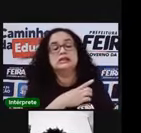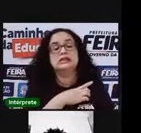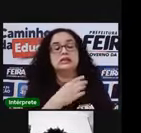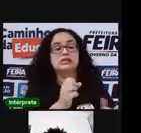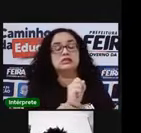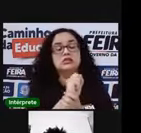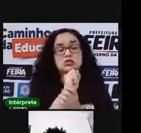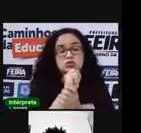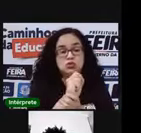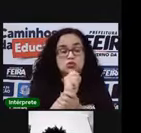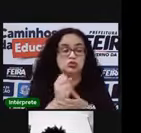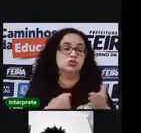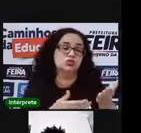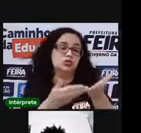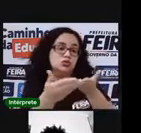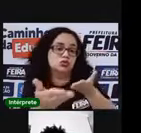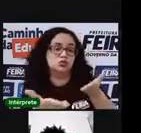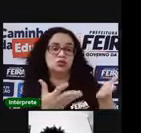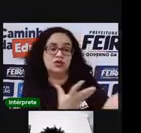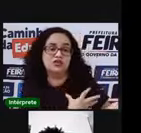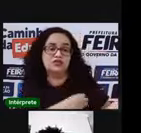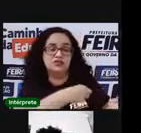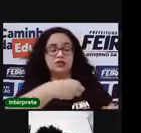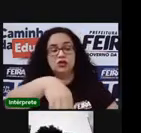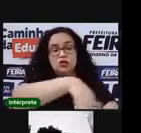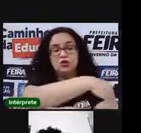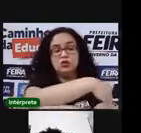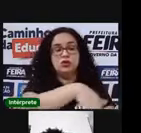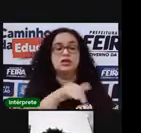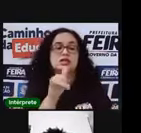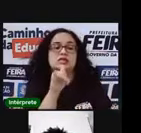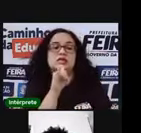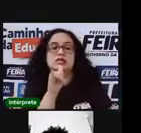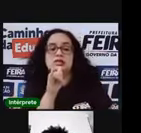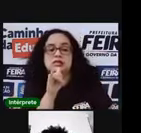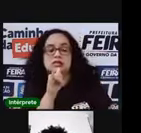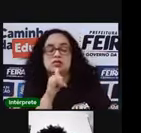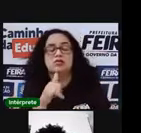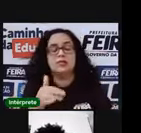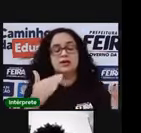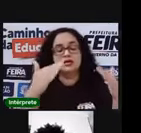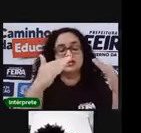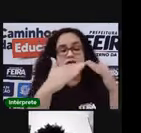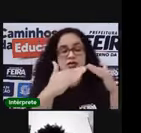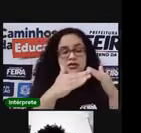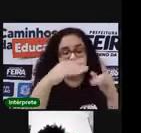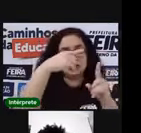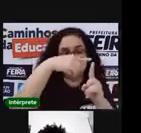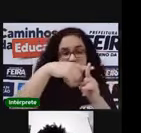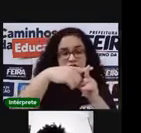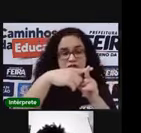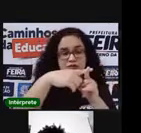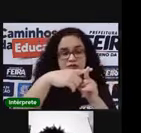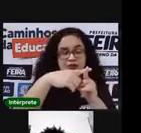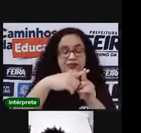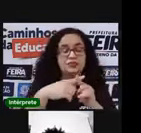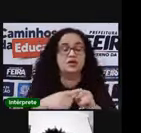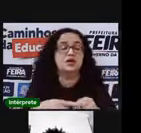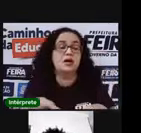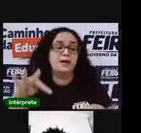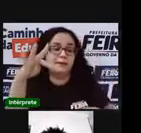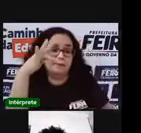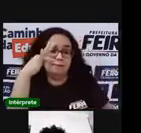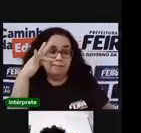do trânsito dos nossos filhos na rua, quando vai para o mercado, quando vai para a igreja, não é? A gente está atento, atenta